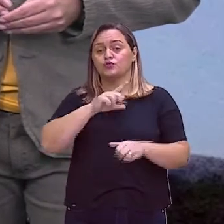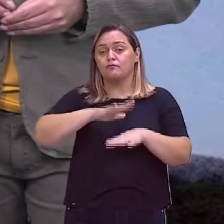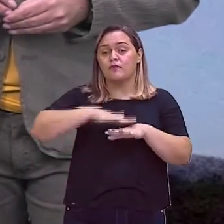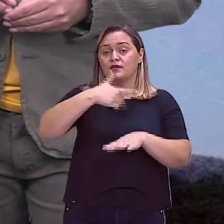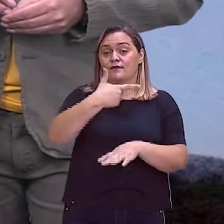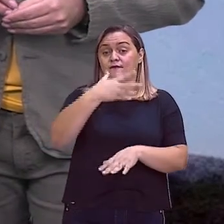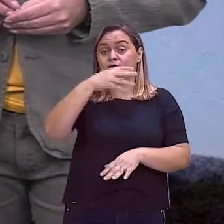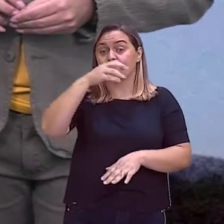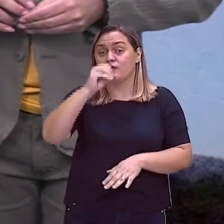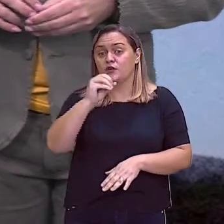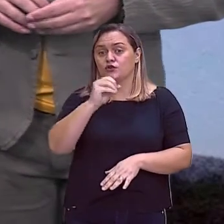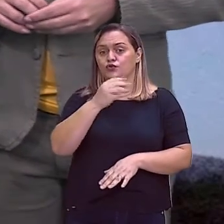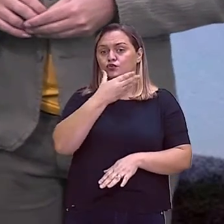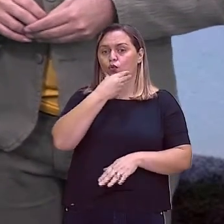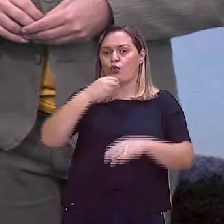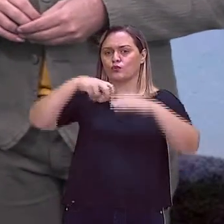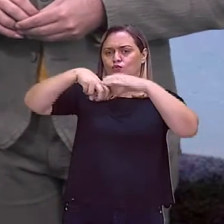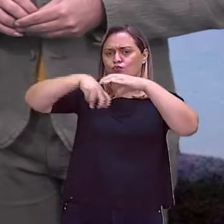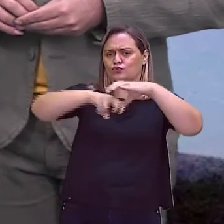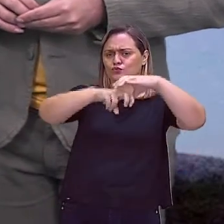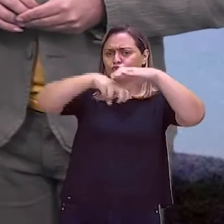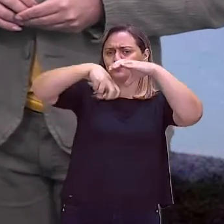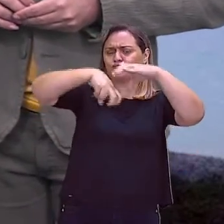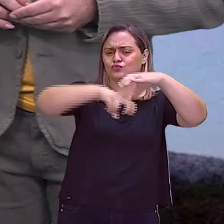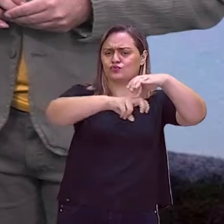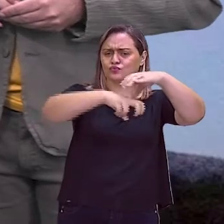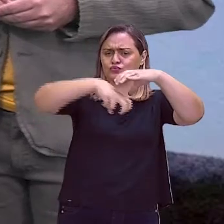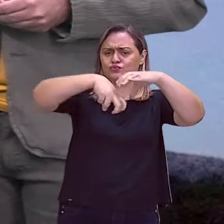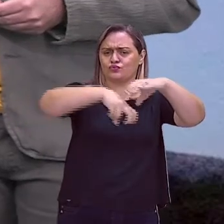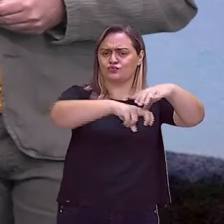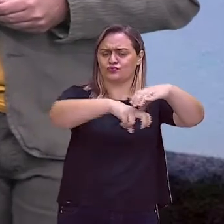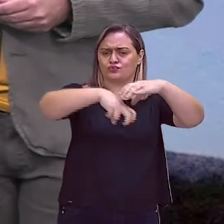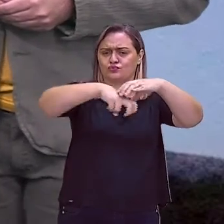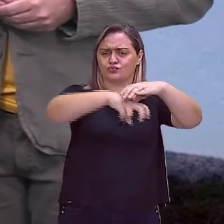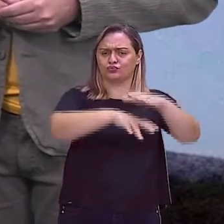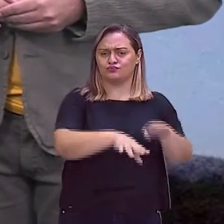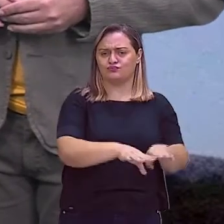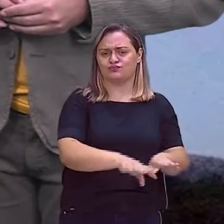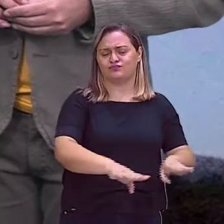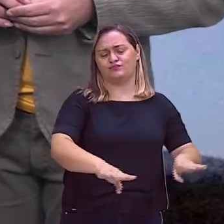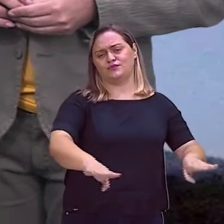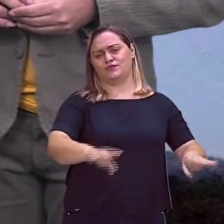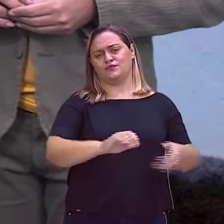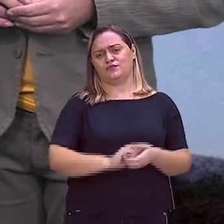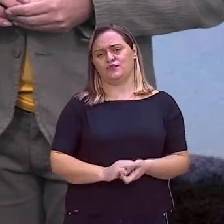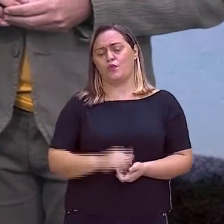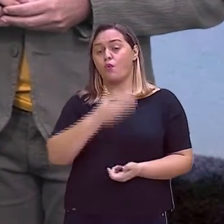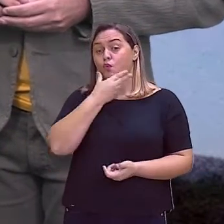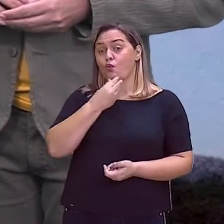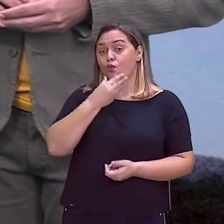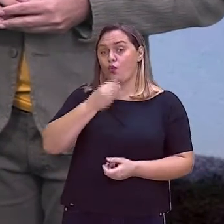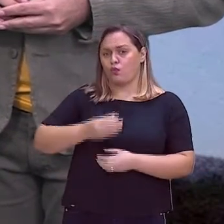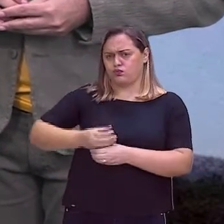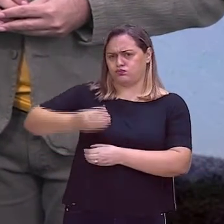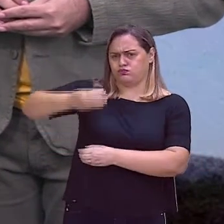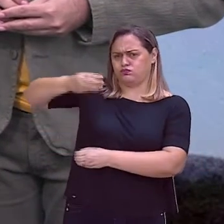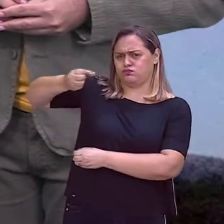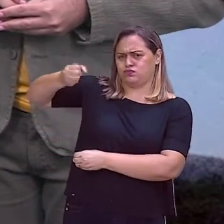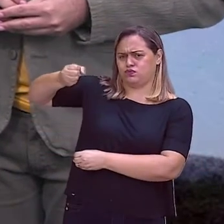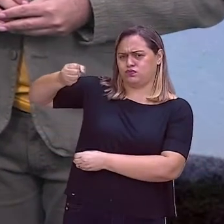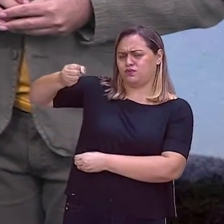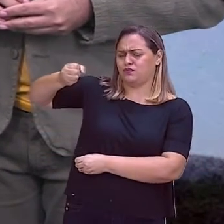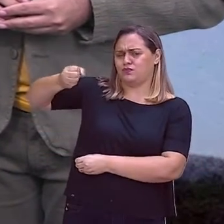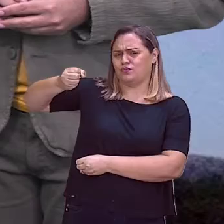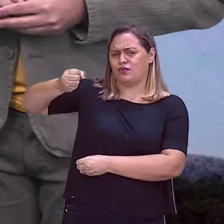20 pilotos fizeram a revoada, até o pouso novamente ao chão. E o condutor da tocha não escondeu